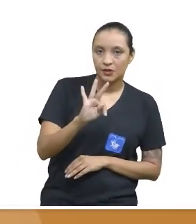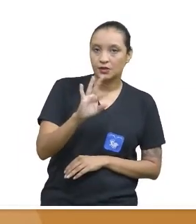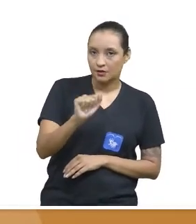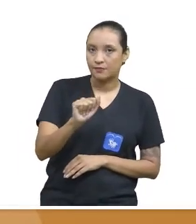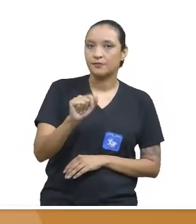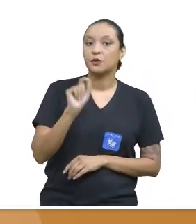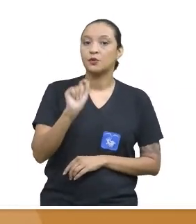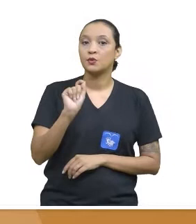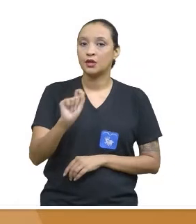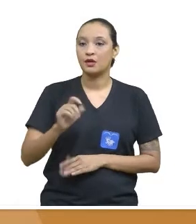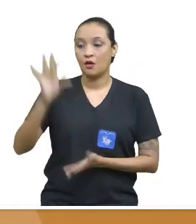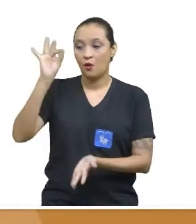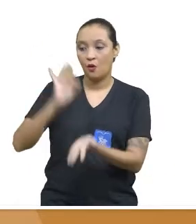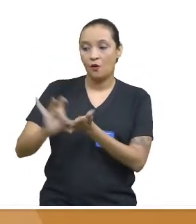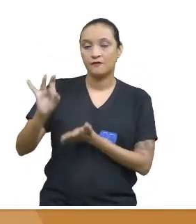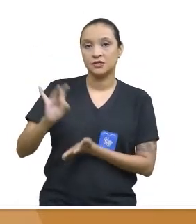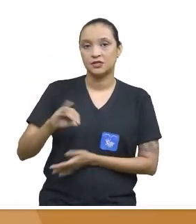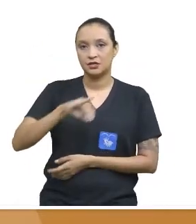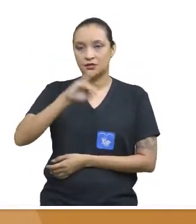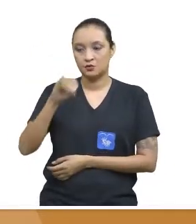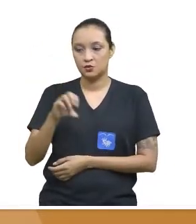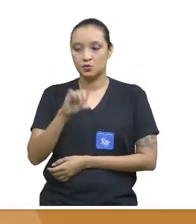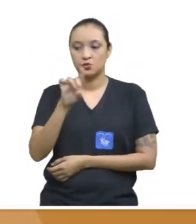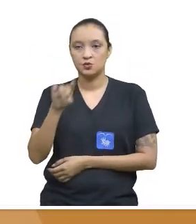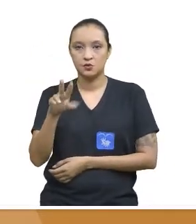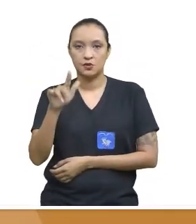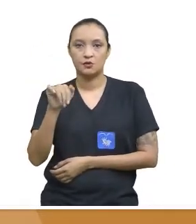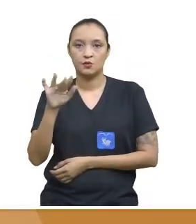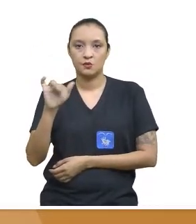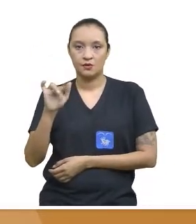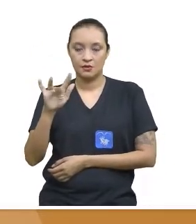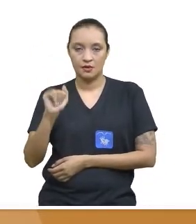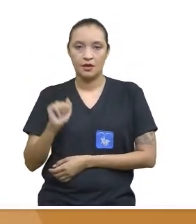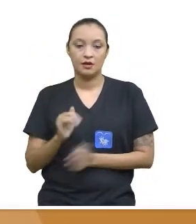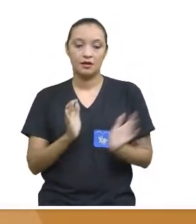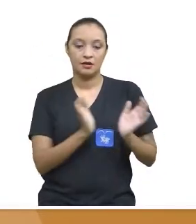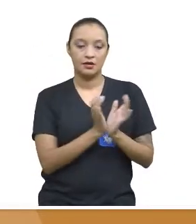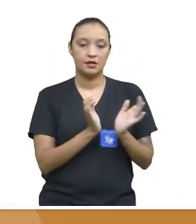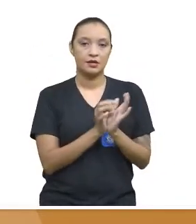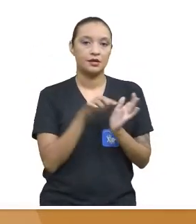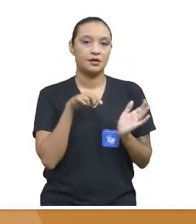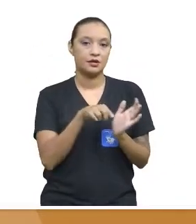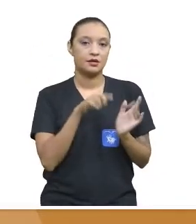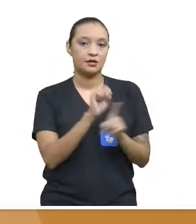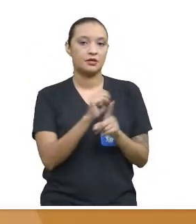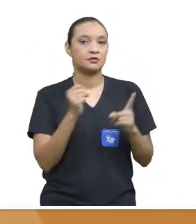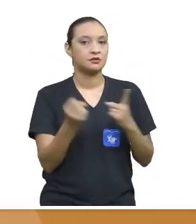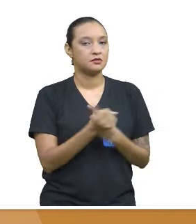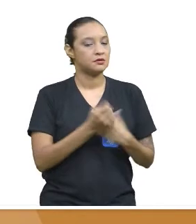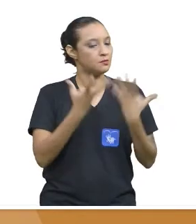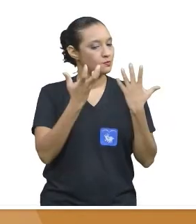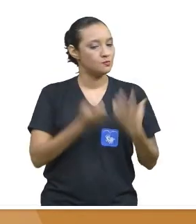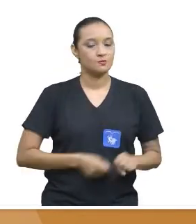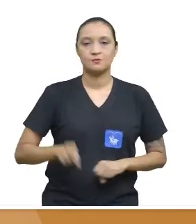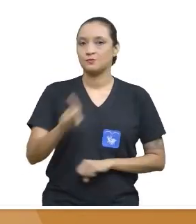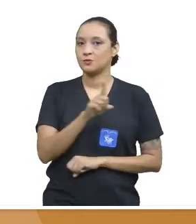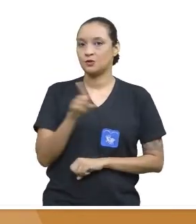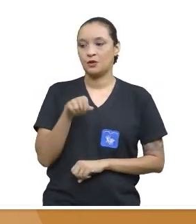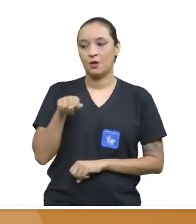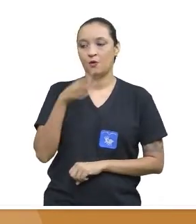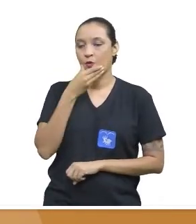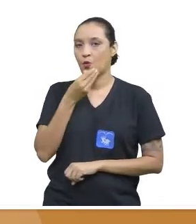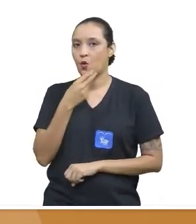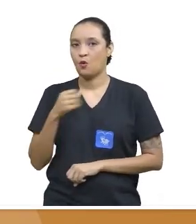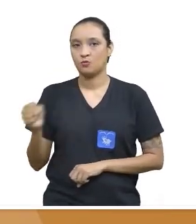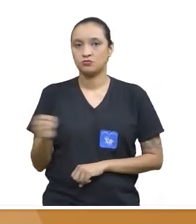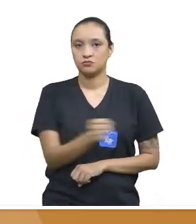querendo legitimar João Goulart, de um lado, e ali eu tenho o outro grupo da sociedade que não queria a posse de João Goulart. Então foi